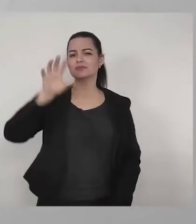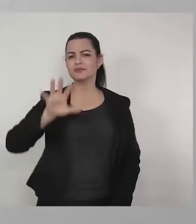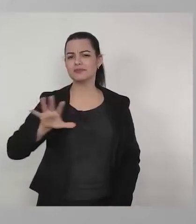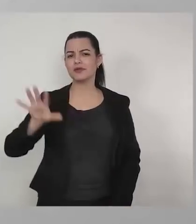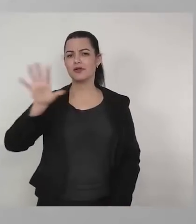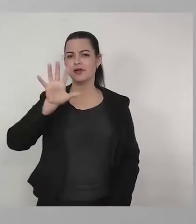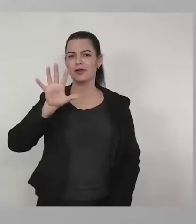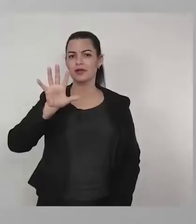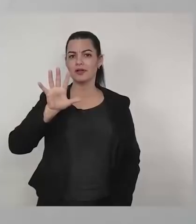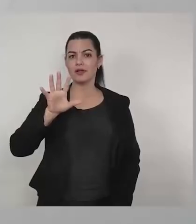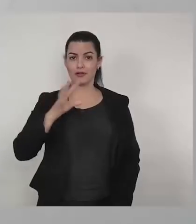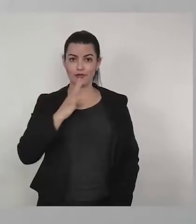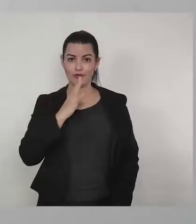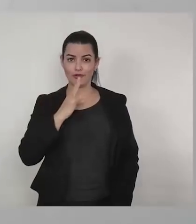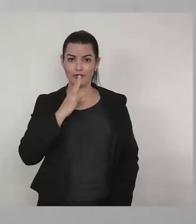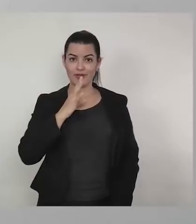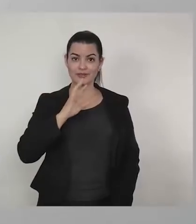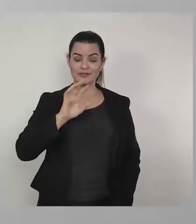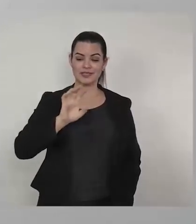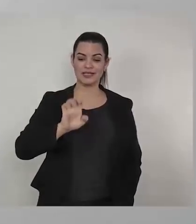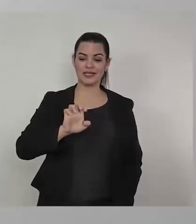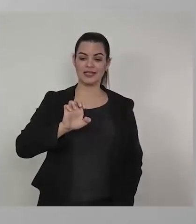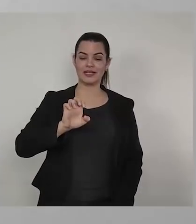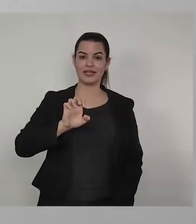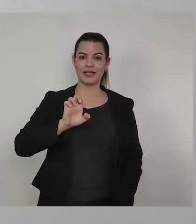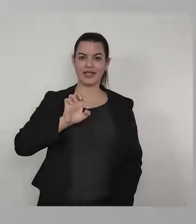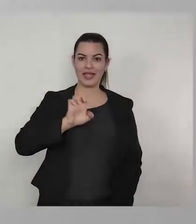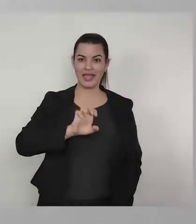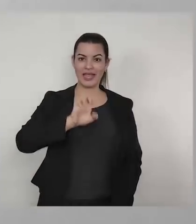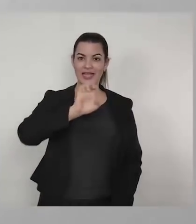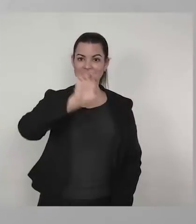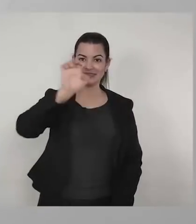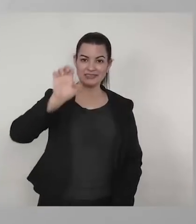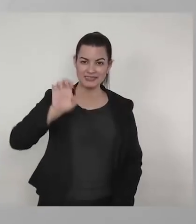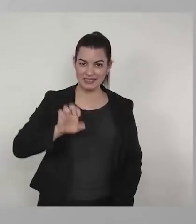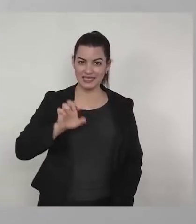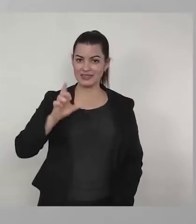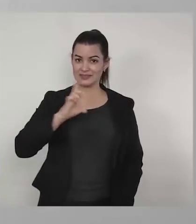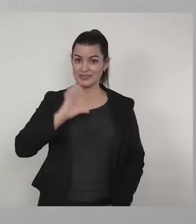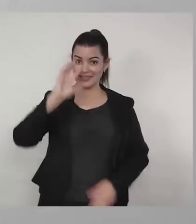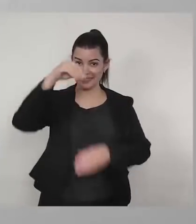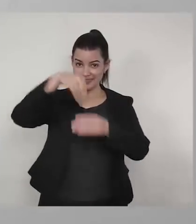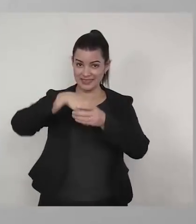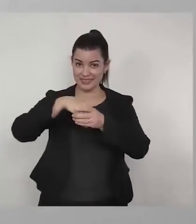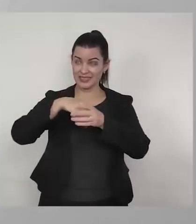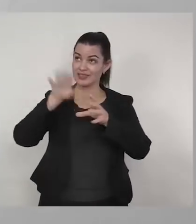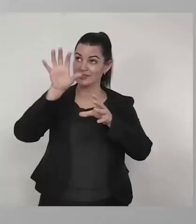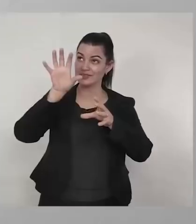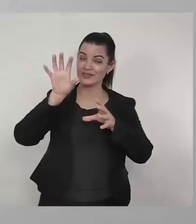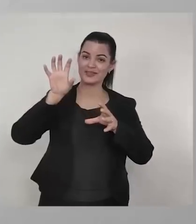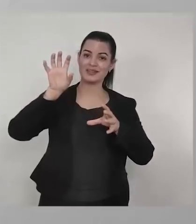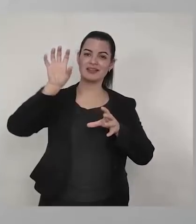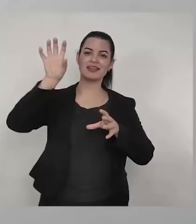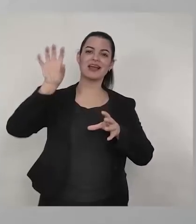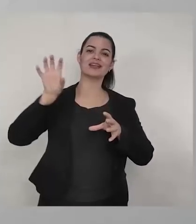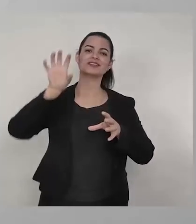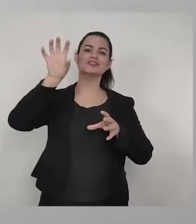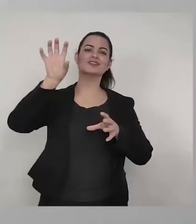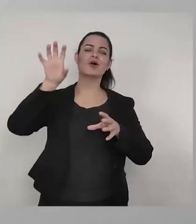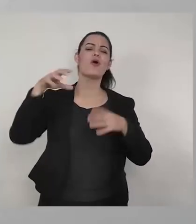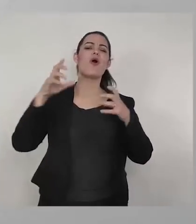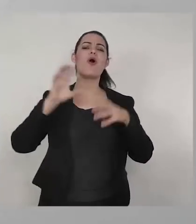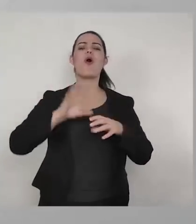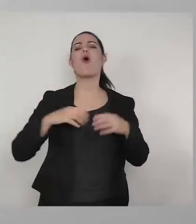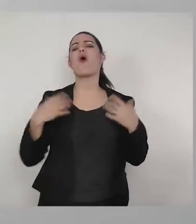algum estado que forma essa região? Mostra aí para a Pro onde você acha que está a